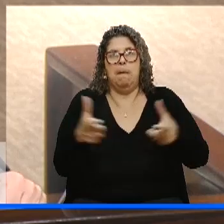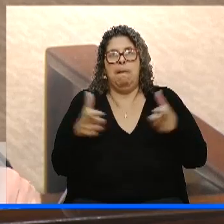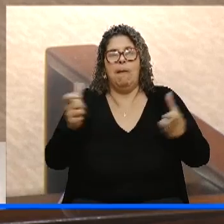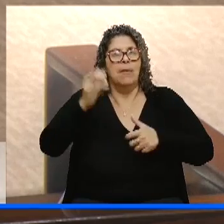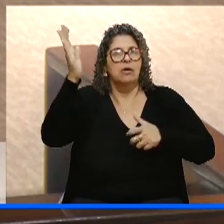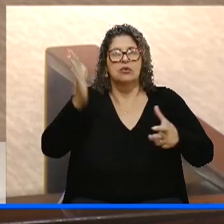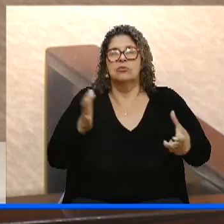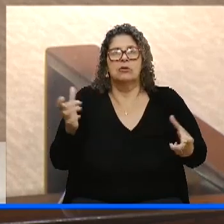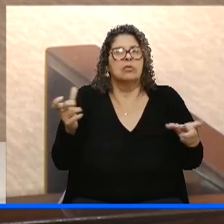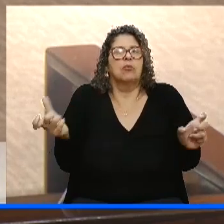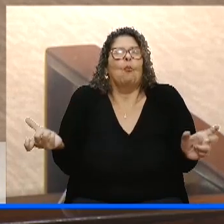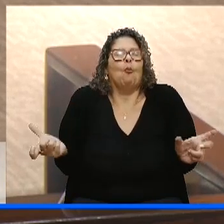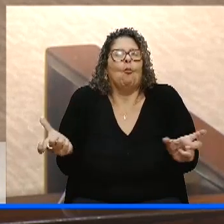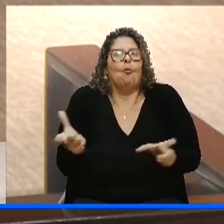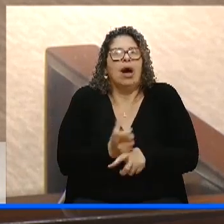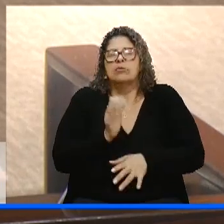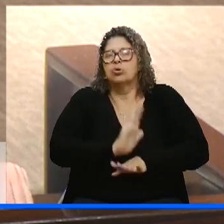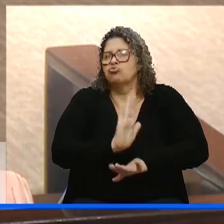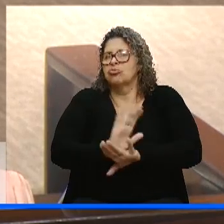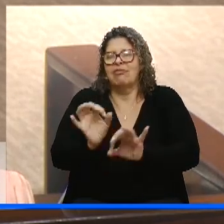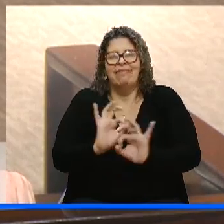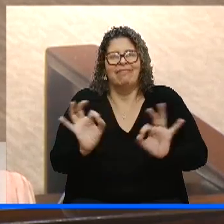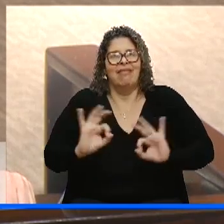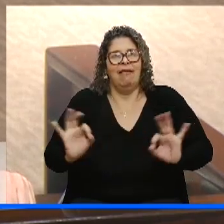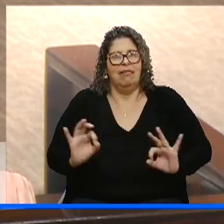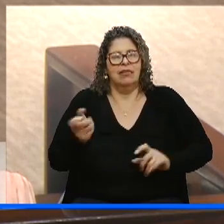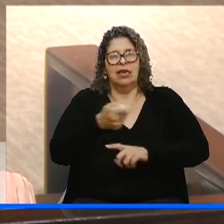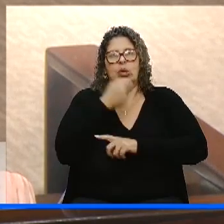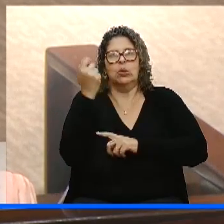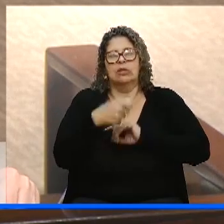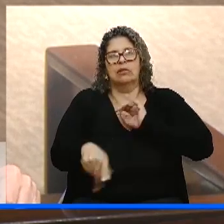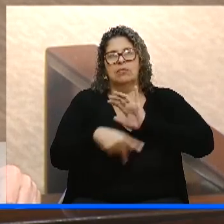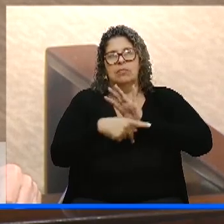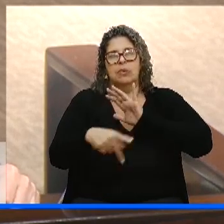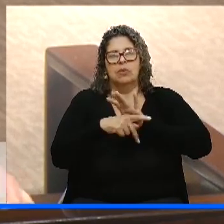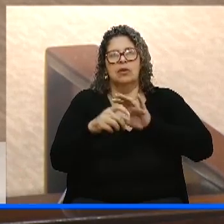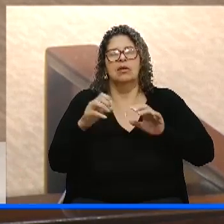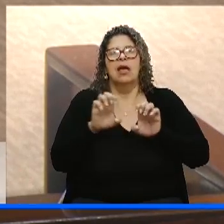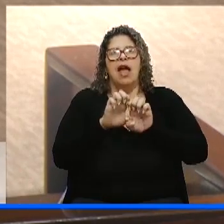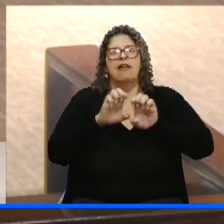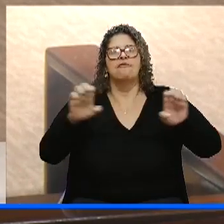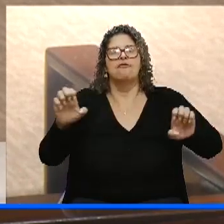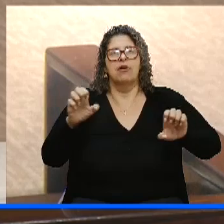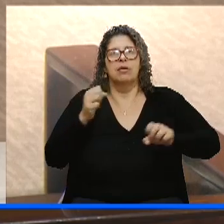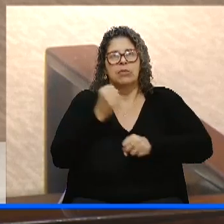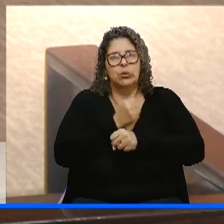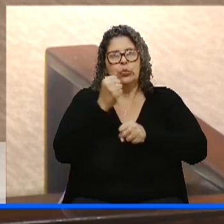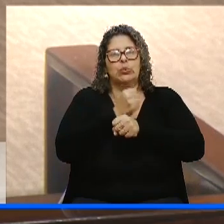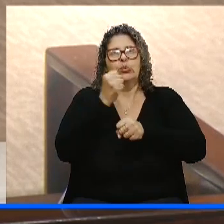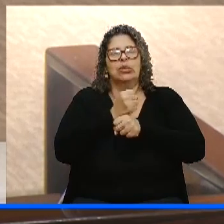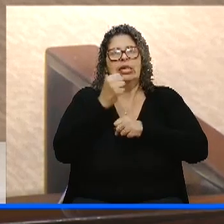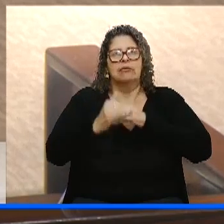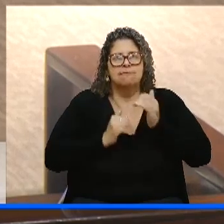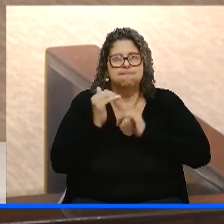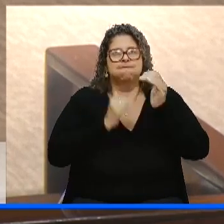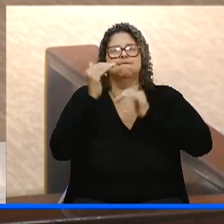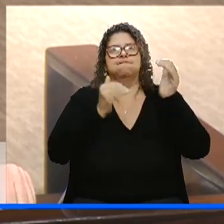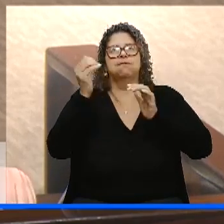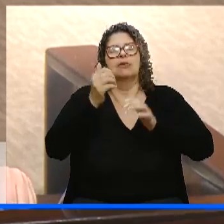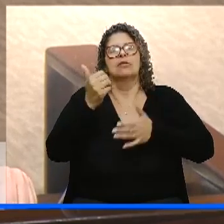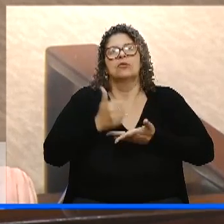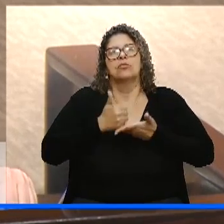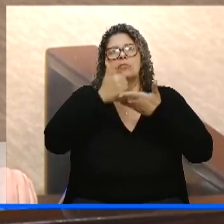tanto se fala inclusive aqui no rio grande do sul nas chamadas reformas estruturais que deverão ser feitas se quisermos ter um estado